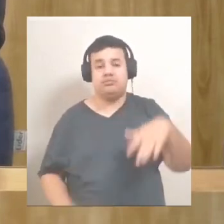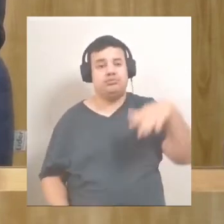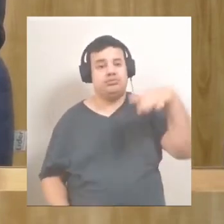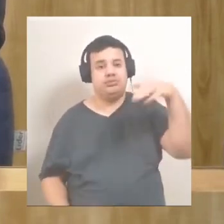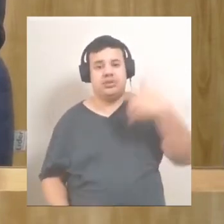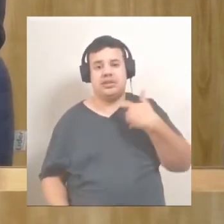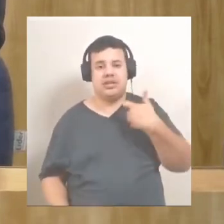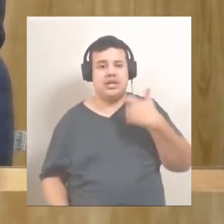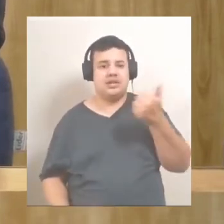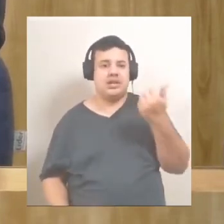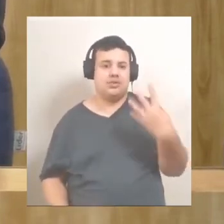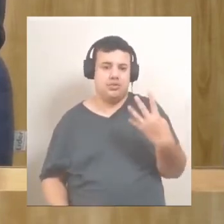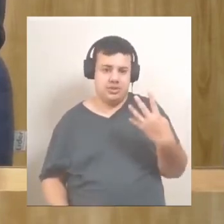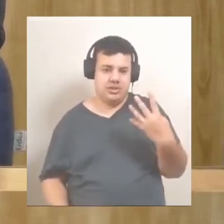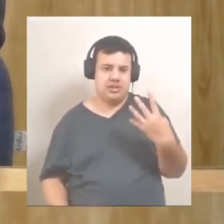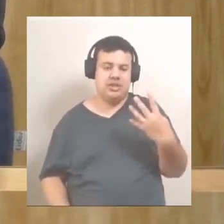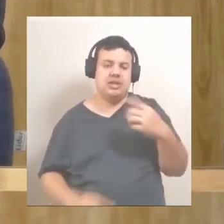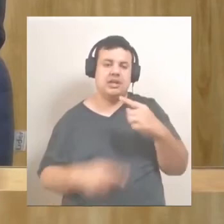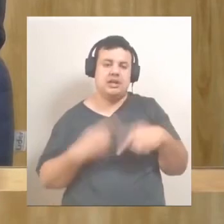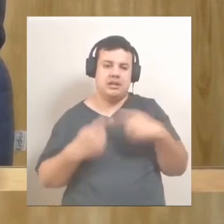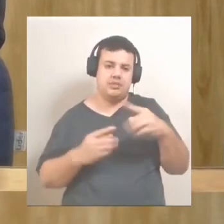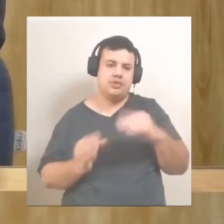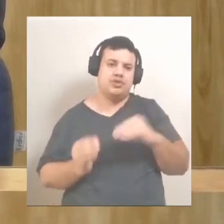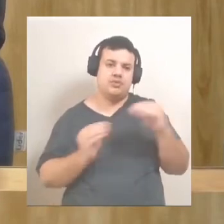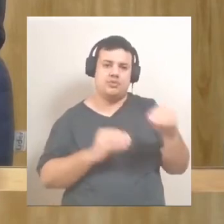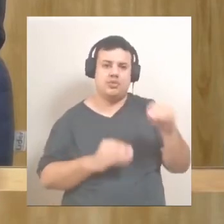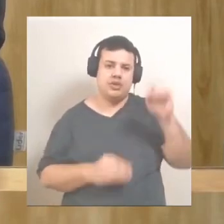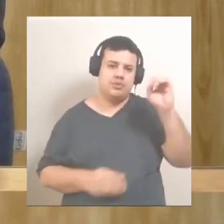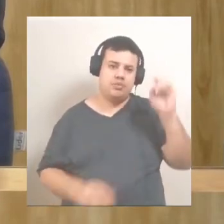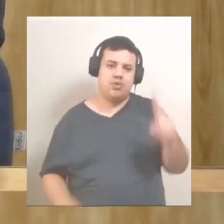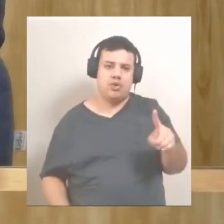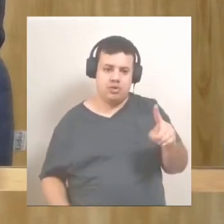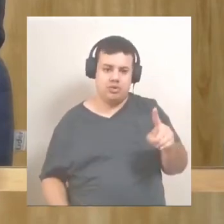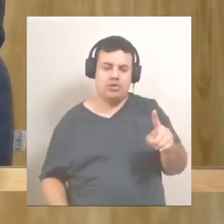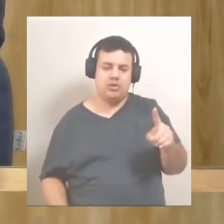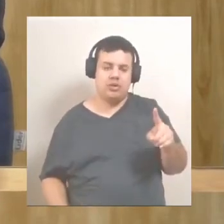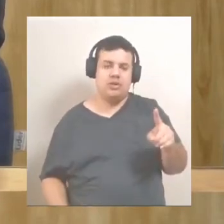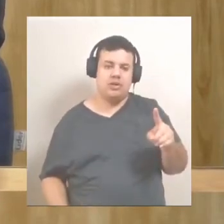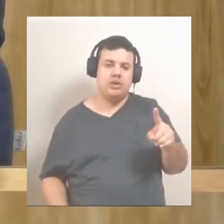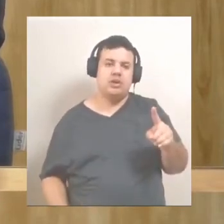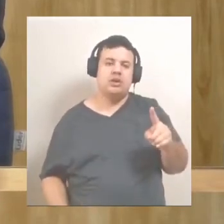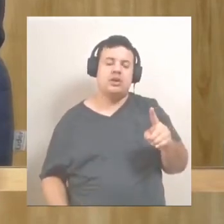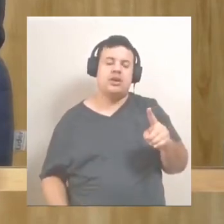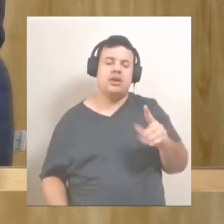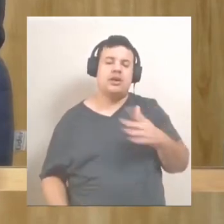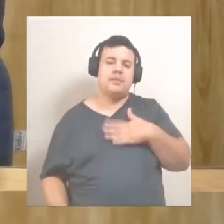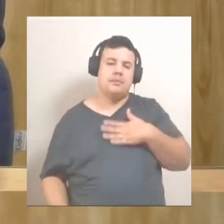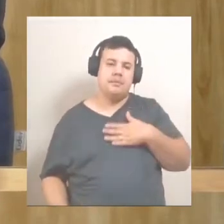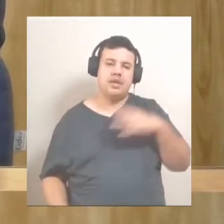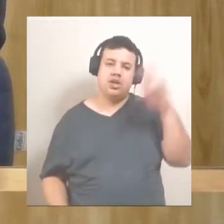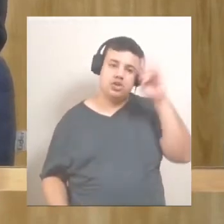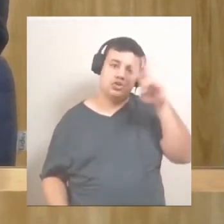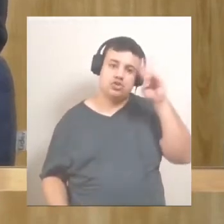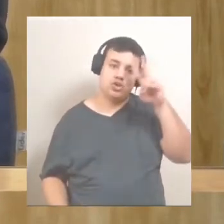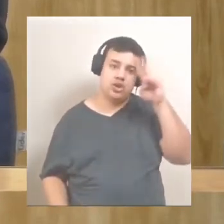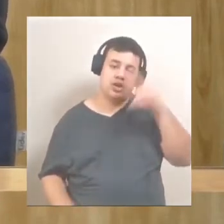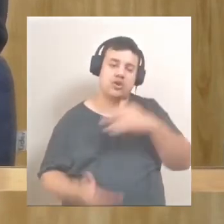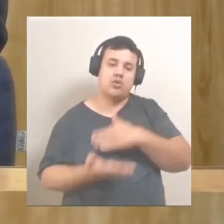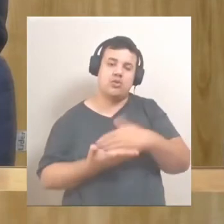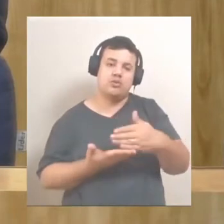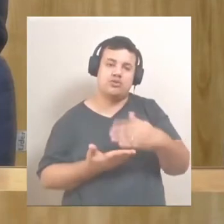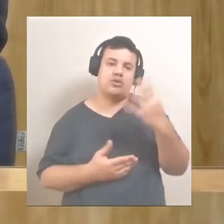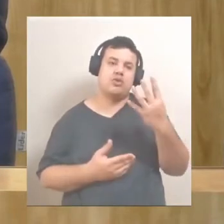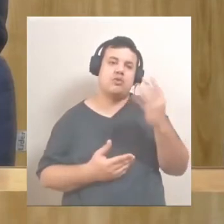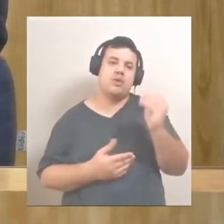14 anos, e depois eu me mudei para a freguesia do Ó, né, onde a minha história iniciou há 40